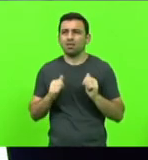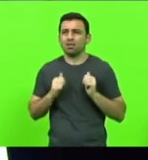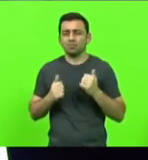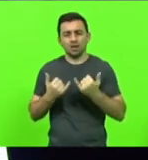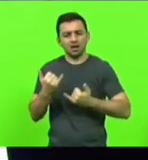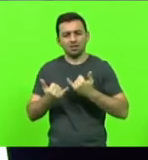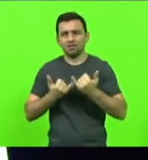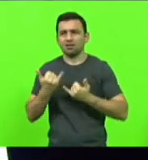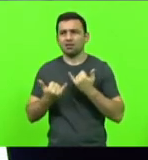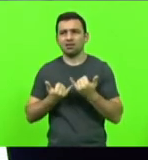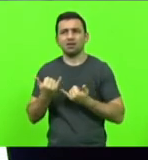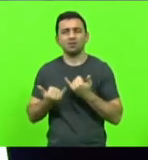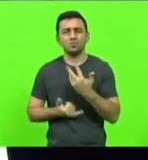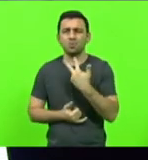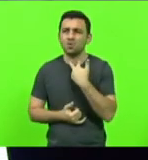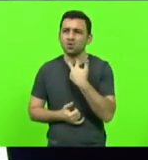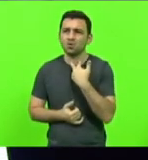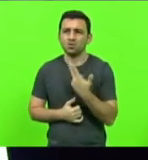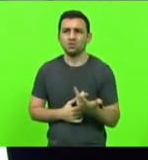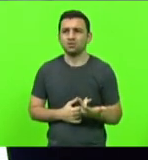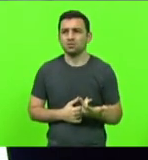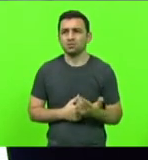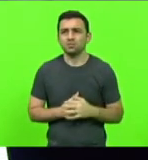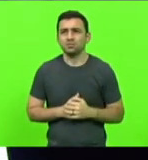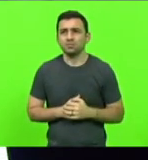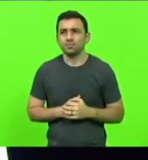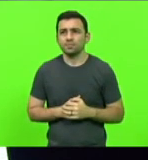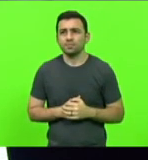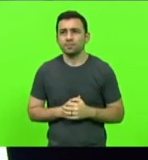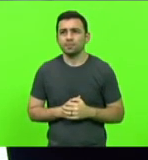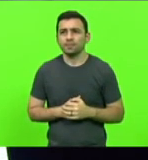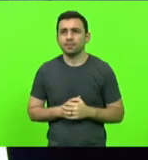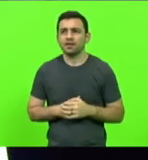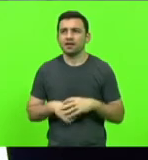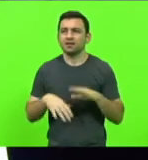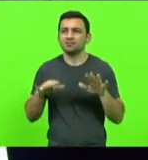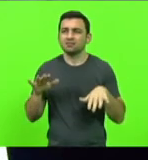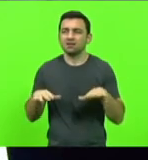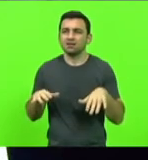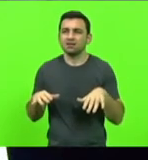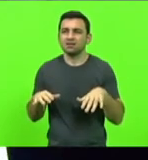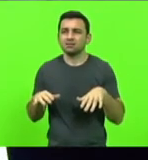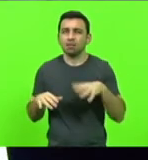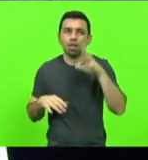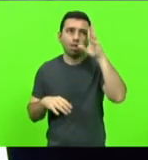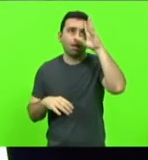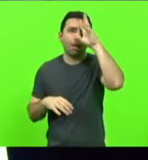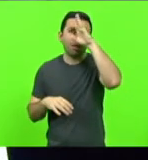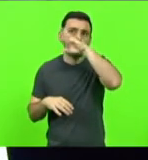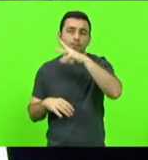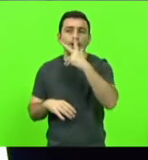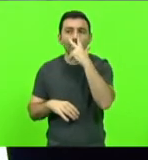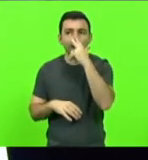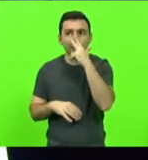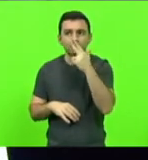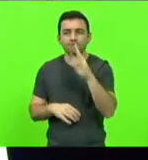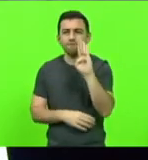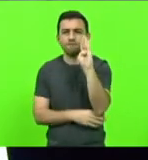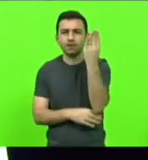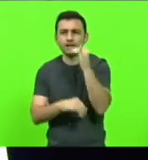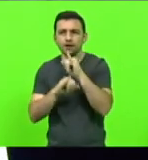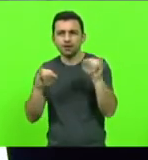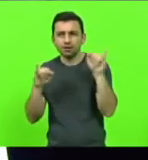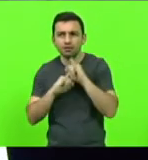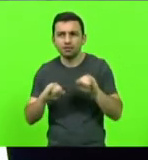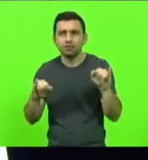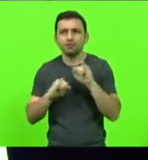brincadeiras que façam delírios, devaneios, fake news,